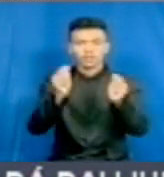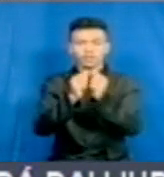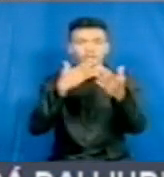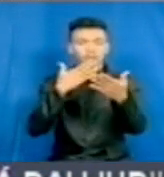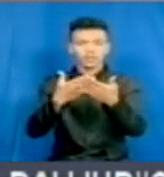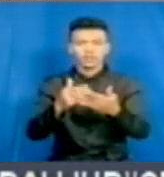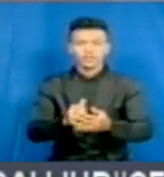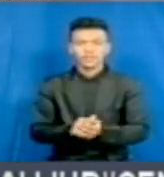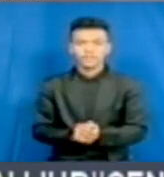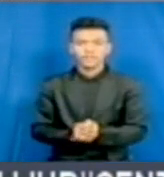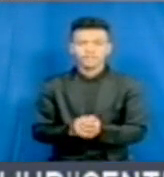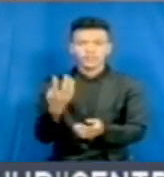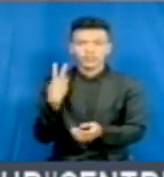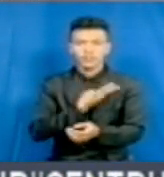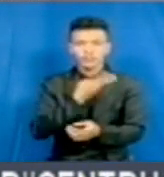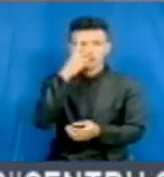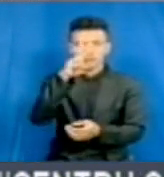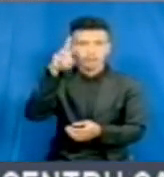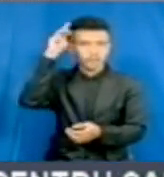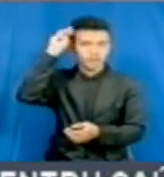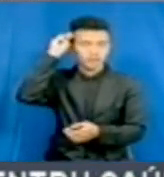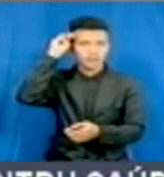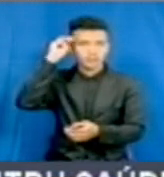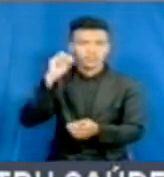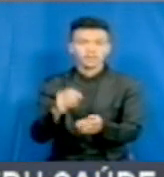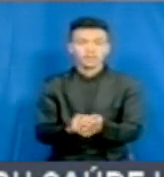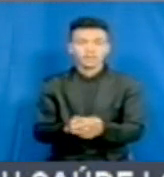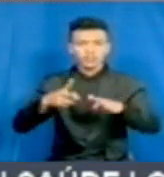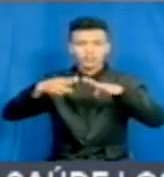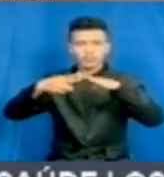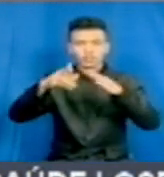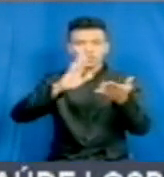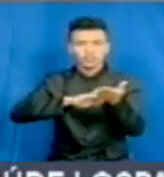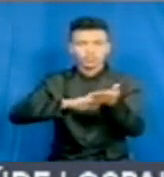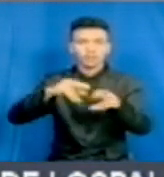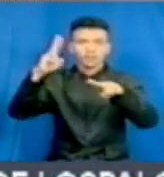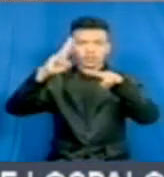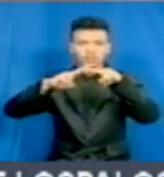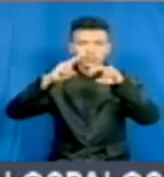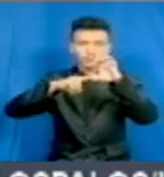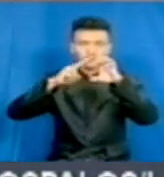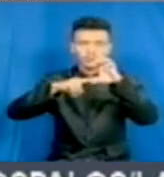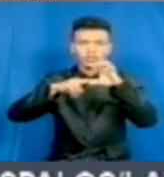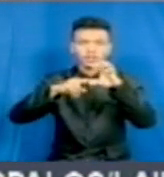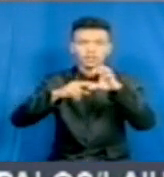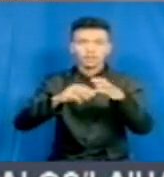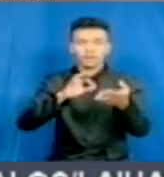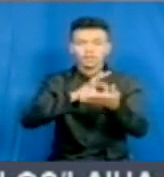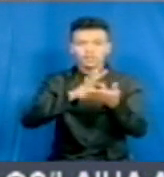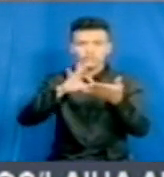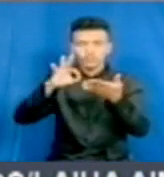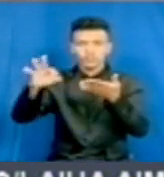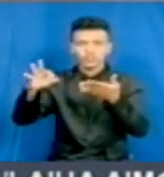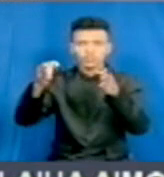infraestrutura. Durante ni tare ministro sibo como inaugura escola, cadeiras, essencial e onel mak formação ba professor serne. Formação